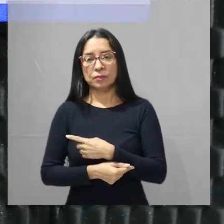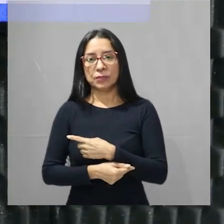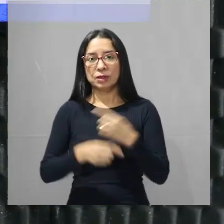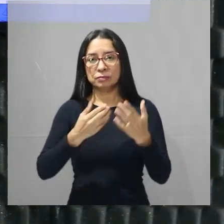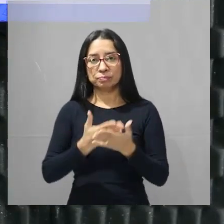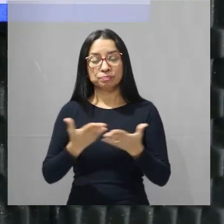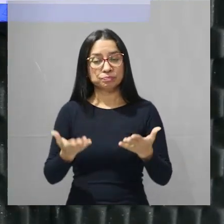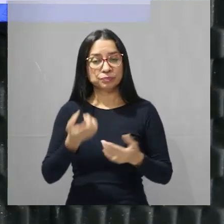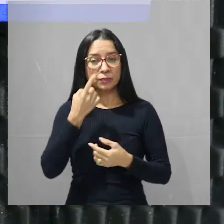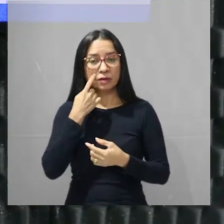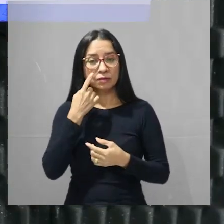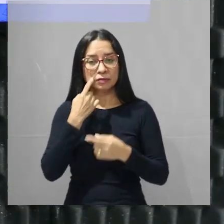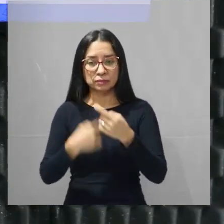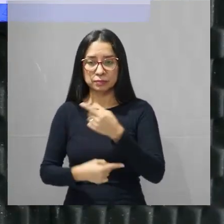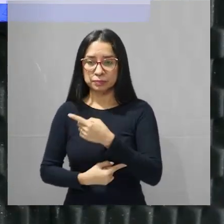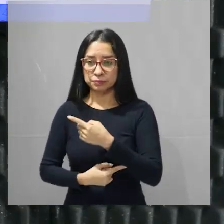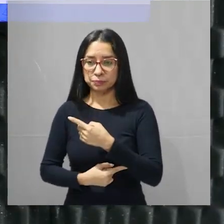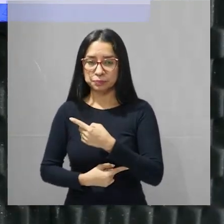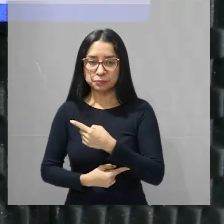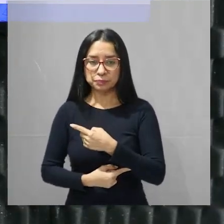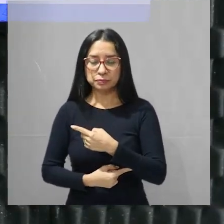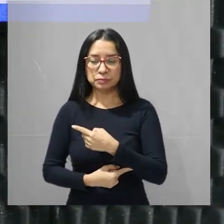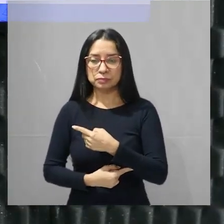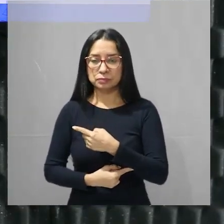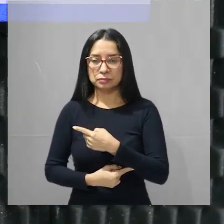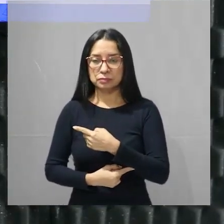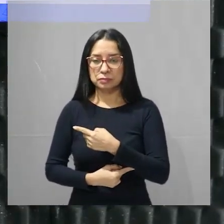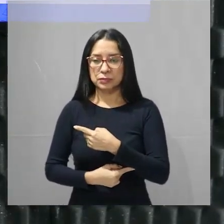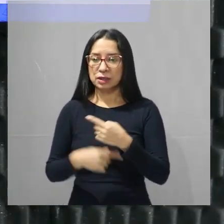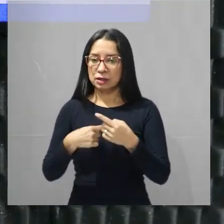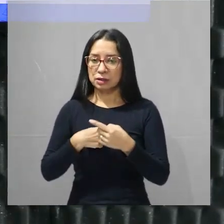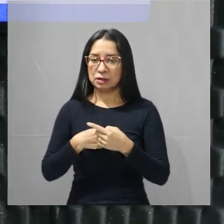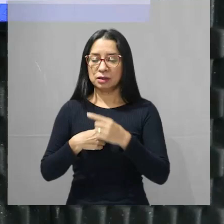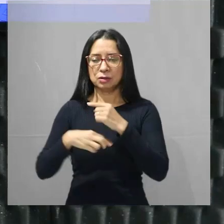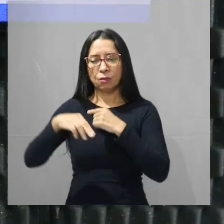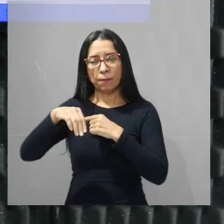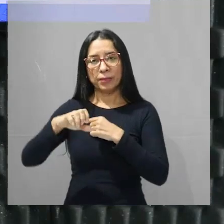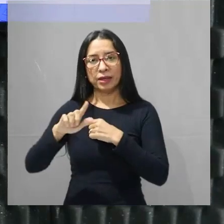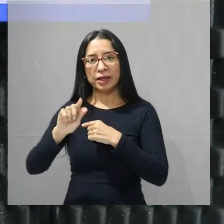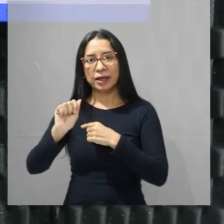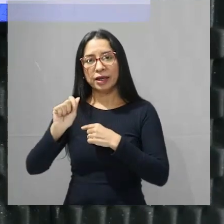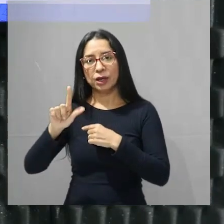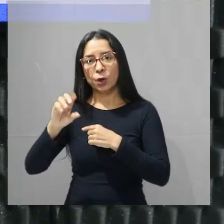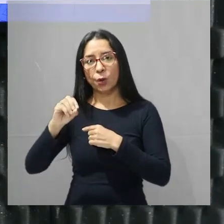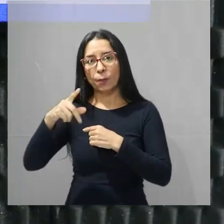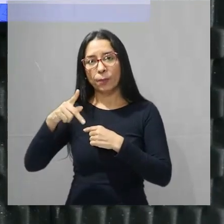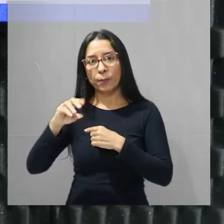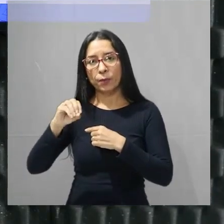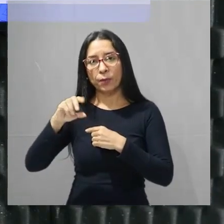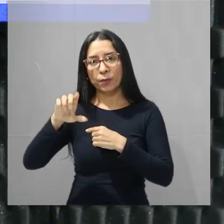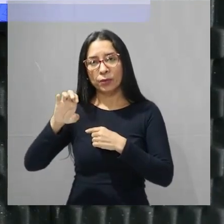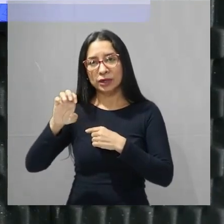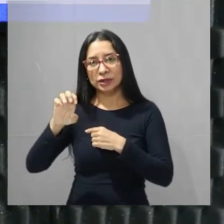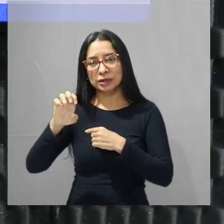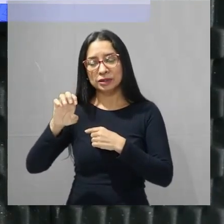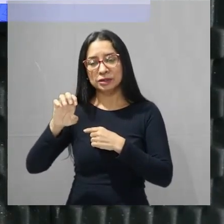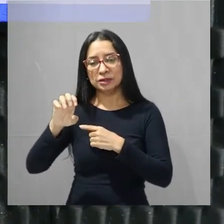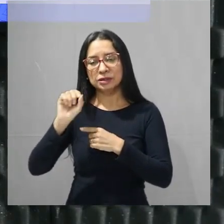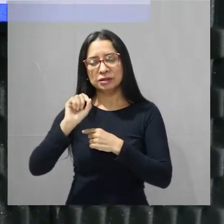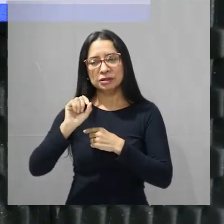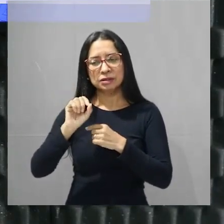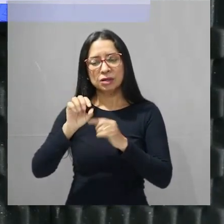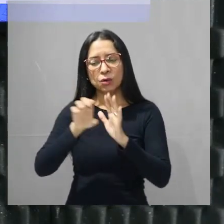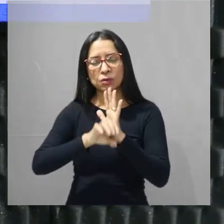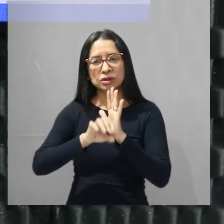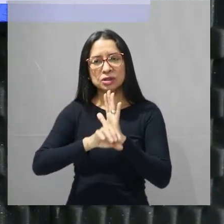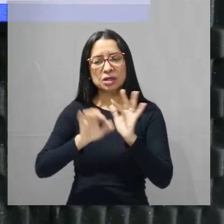vamos olhar ali a megalópole. Tá aqui, ó. Aqui nós temos a megalópole. O que é essa megalópole, Marcos? O seu conceito de forma bem simples.